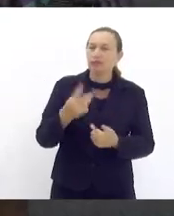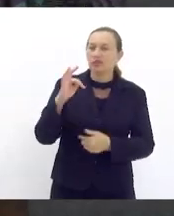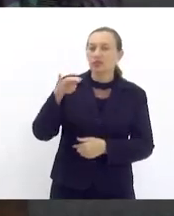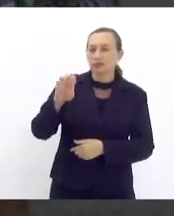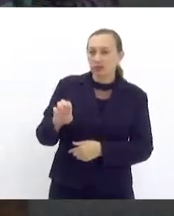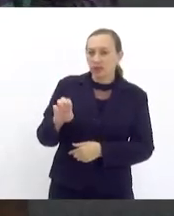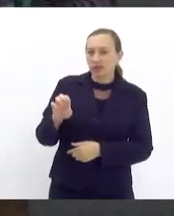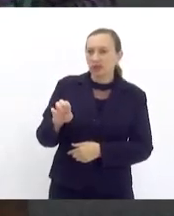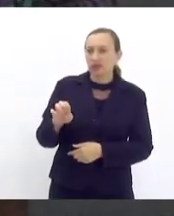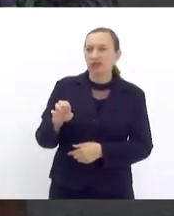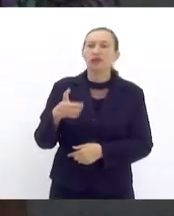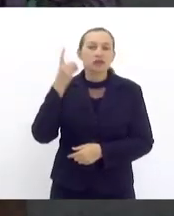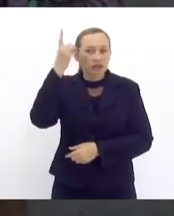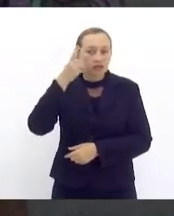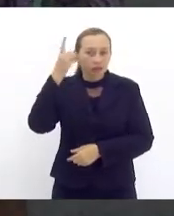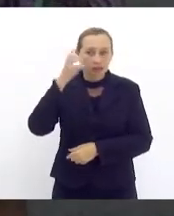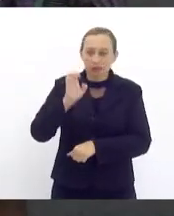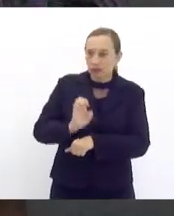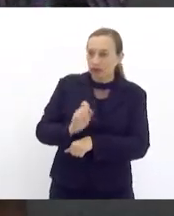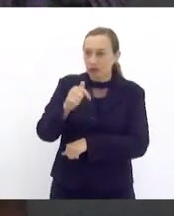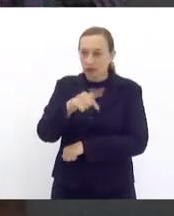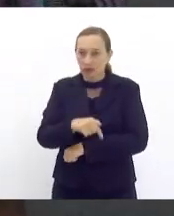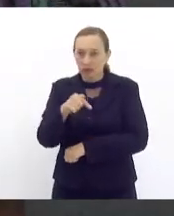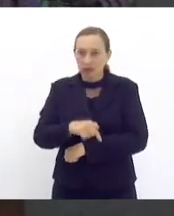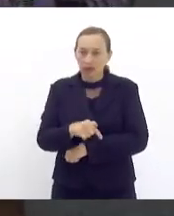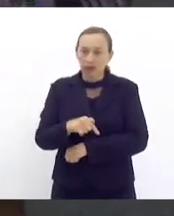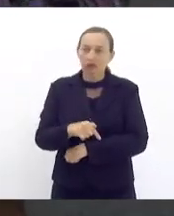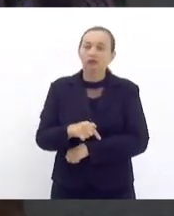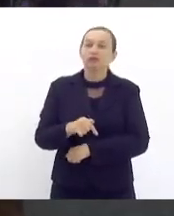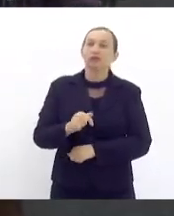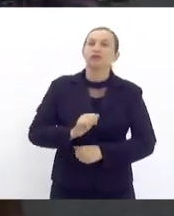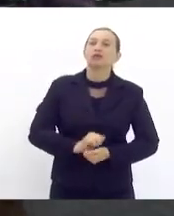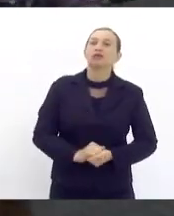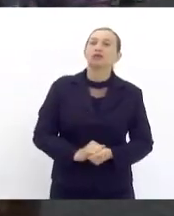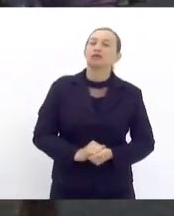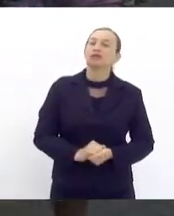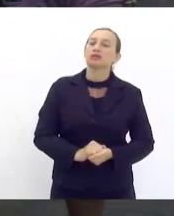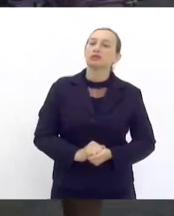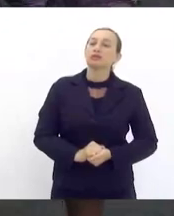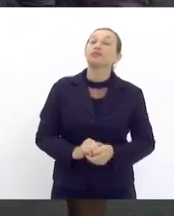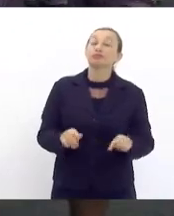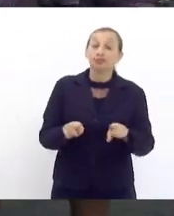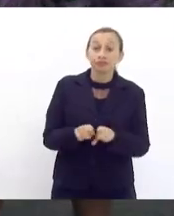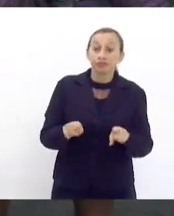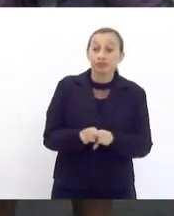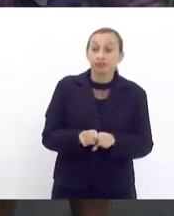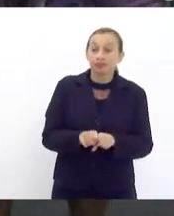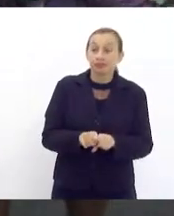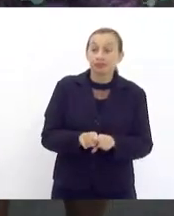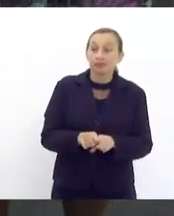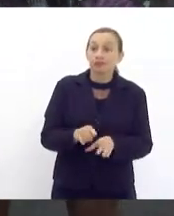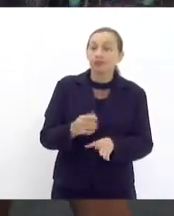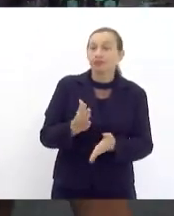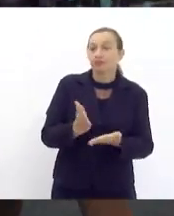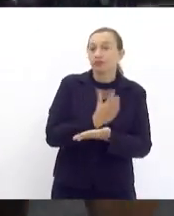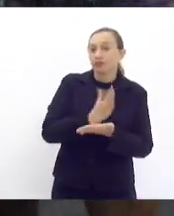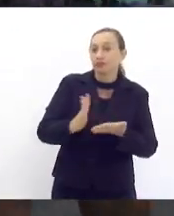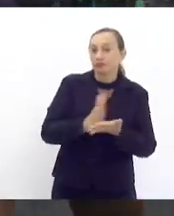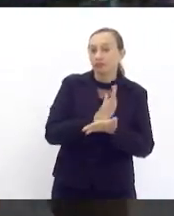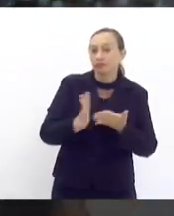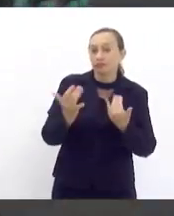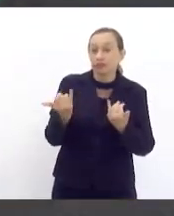a deputada estadual aqui desta Nossa legislatura e também publicizar alguns números que são